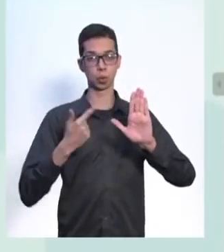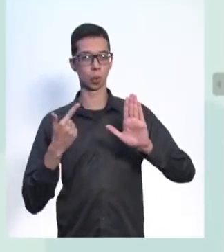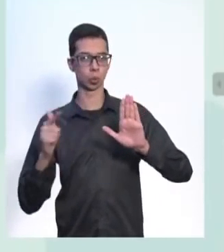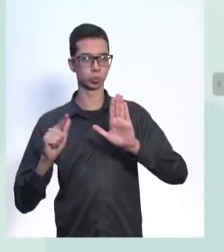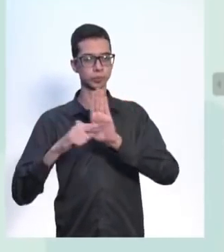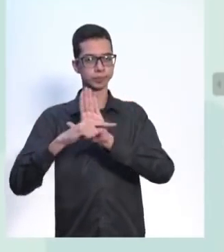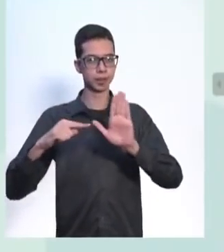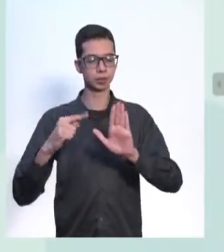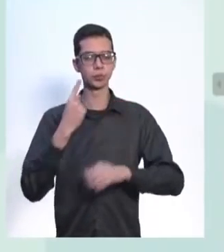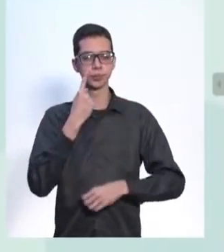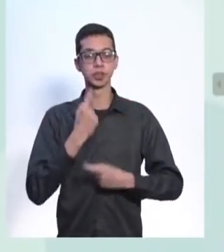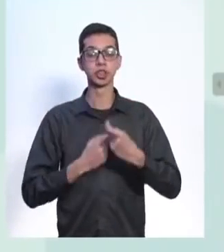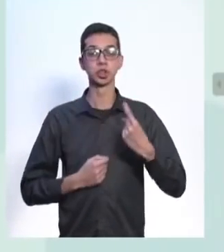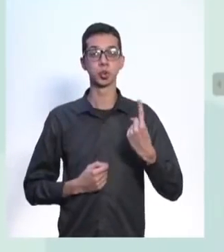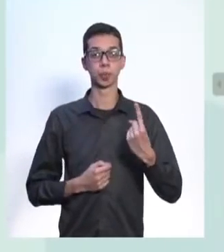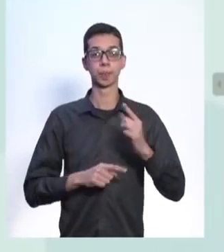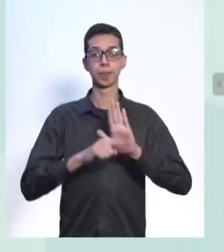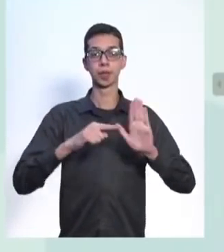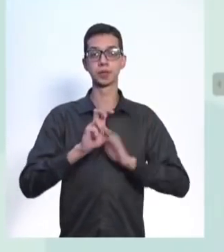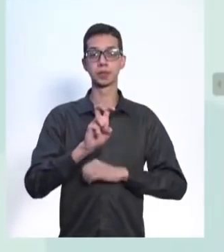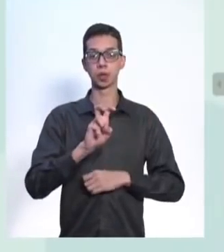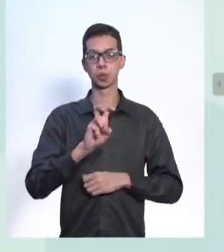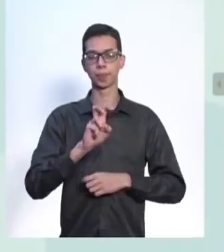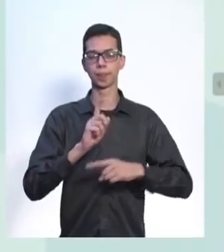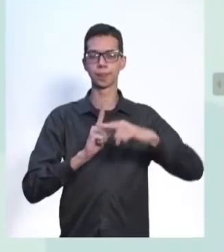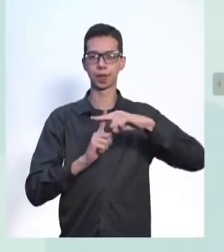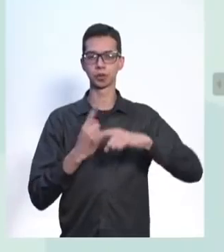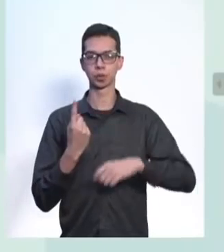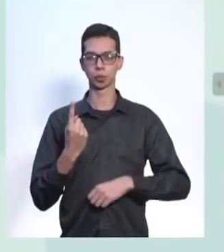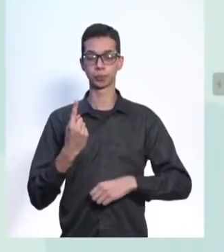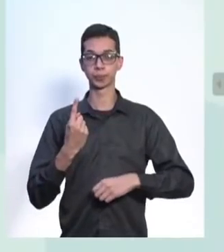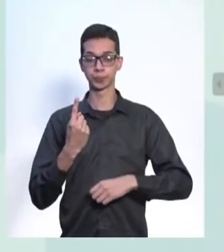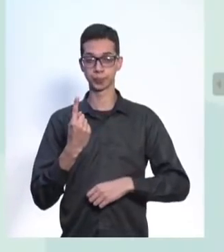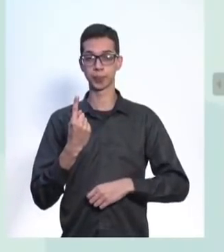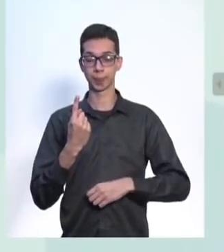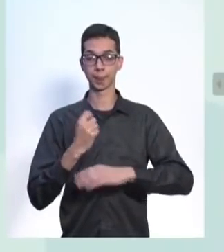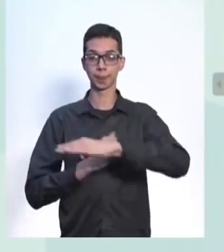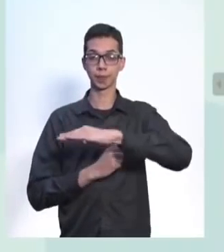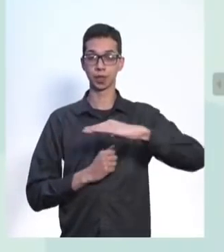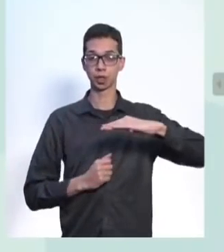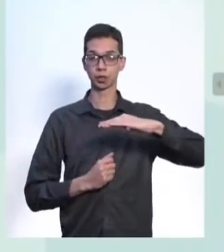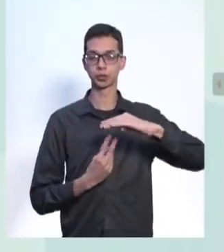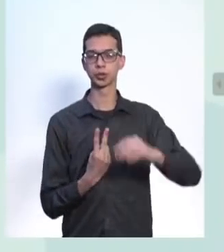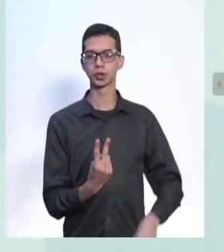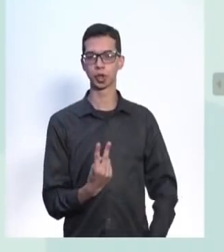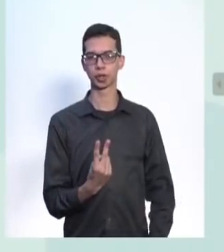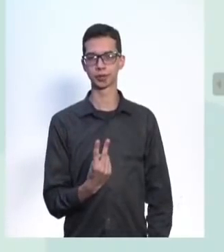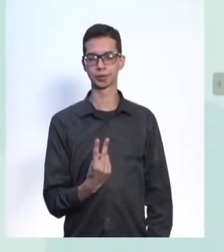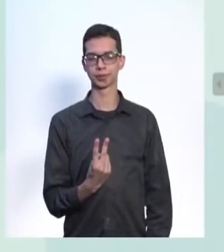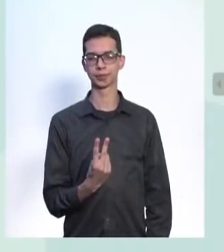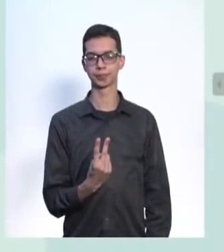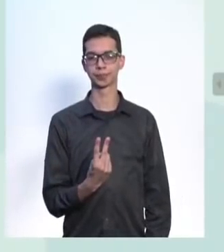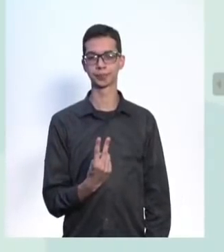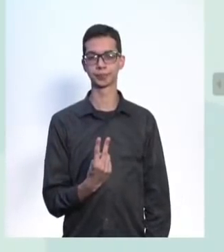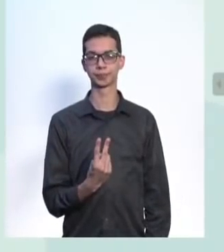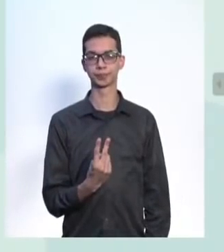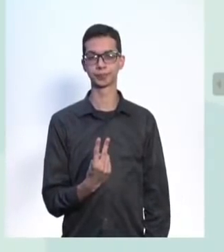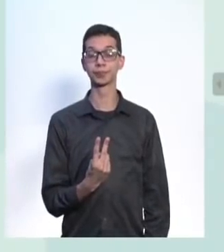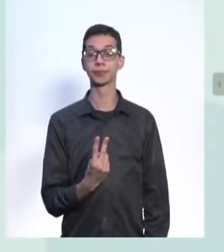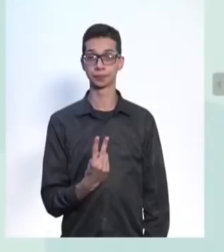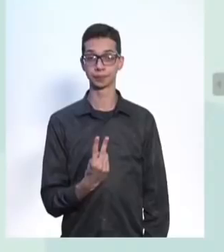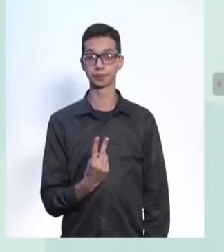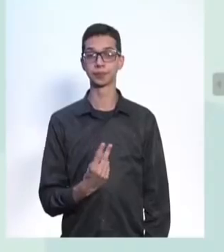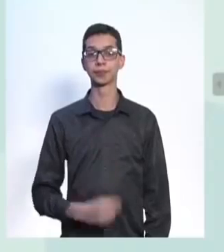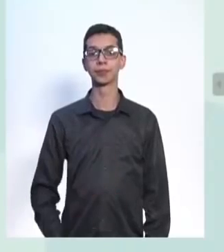menos 5 mais 1 sobre 2. Devo 5, tenho 1, pago e fico devendo